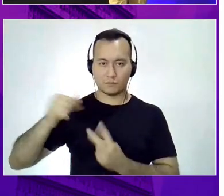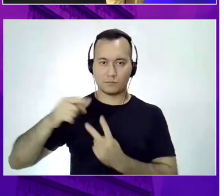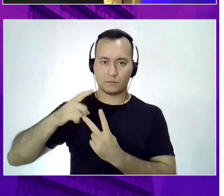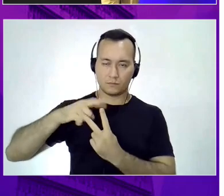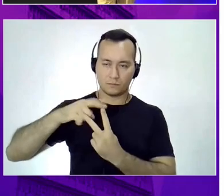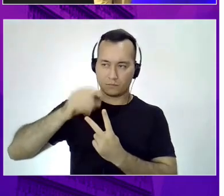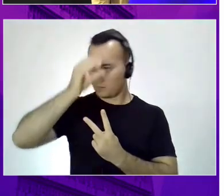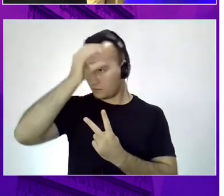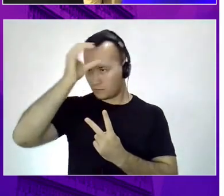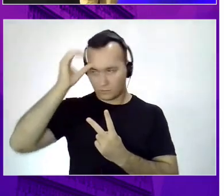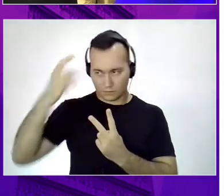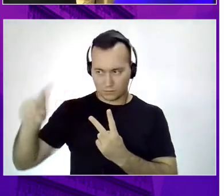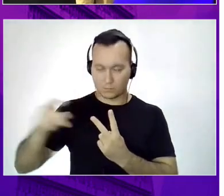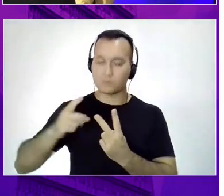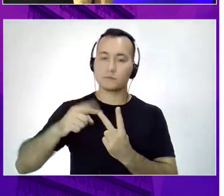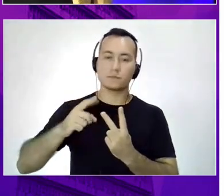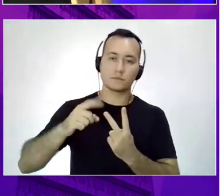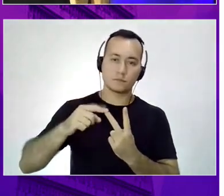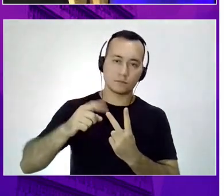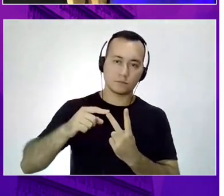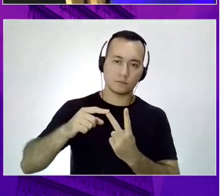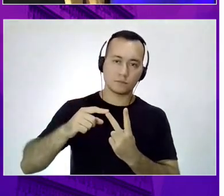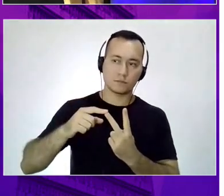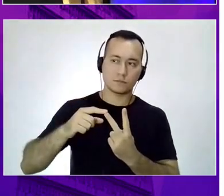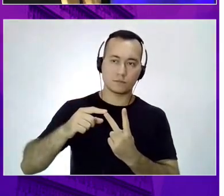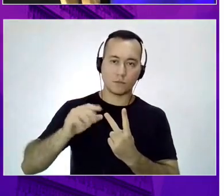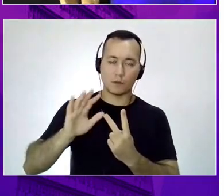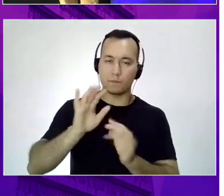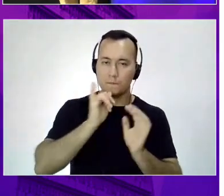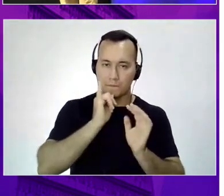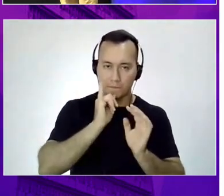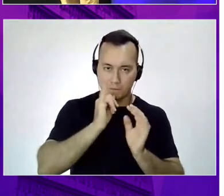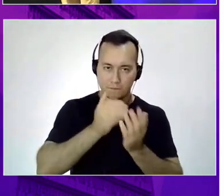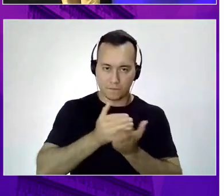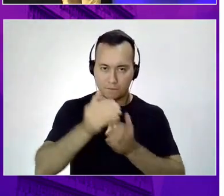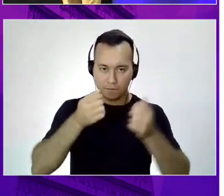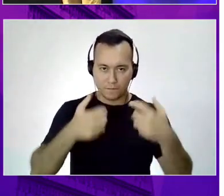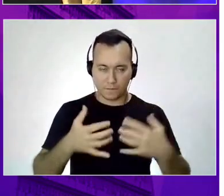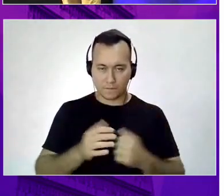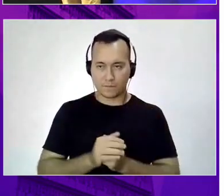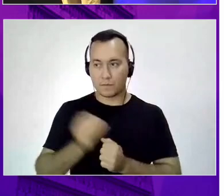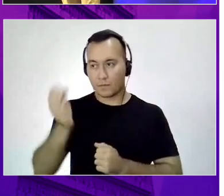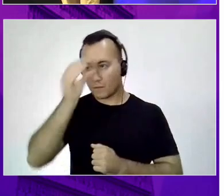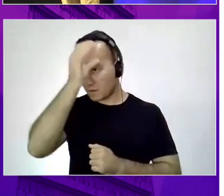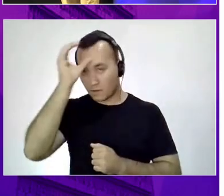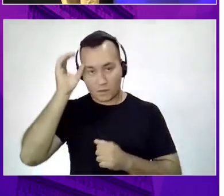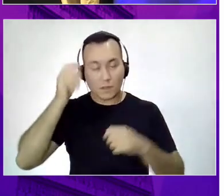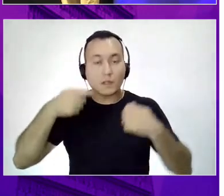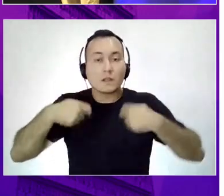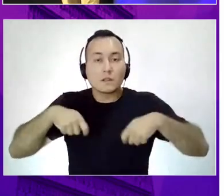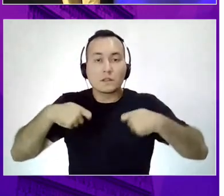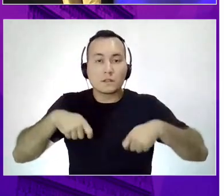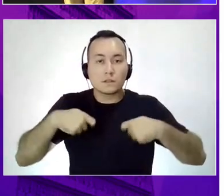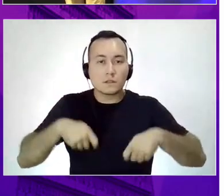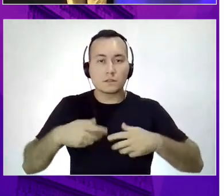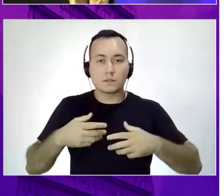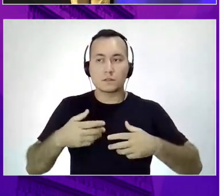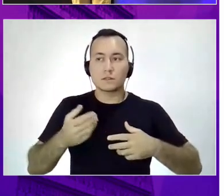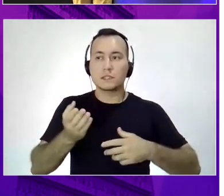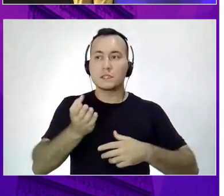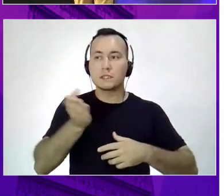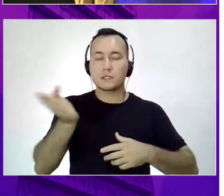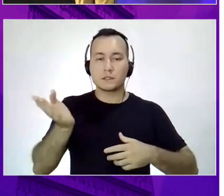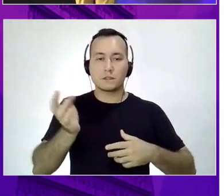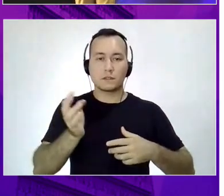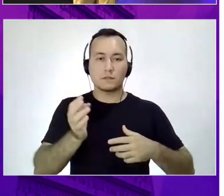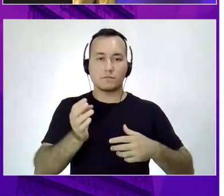um exemplo aqui. Os clientes do Safe2Pay necessitam atualização de uma transação, né? Como está o status atual dela. Então, para fazer